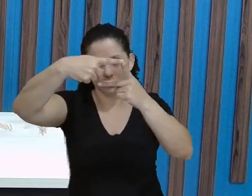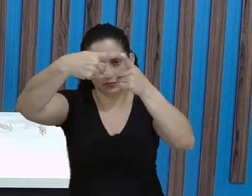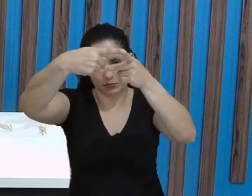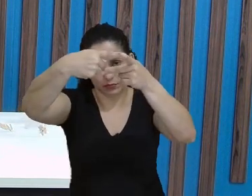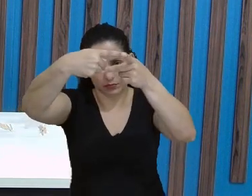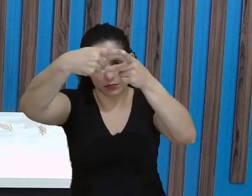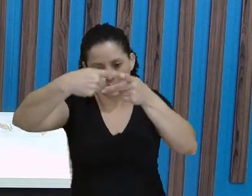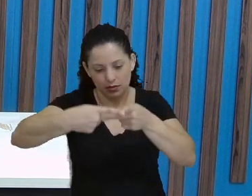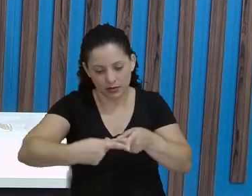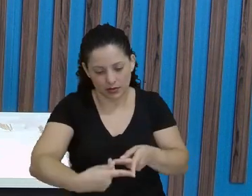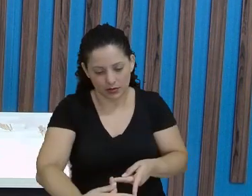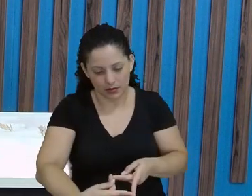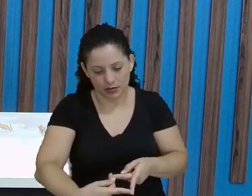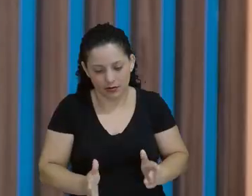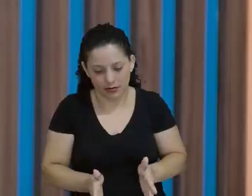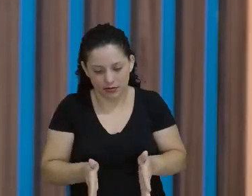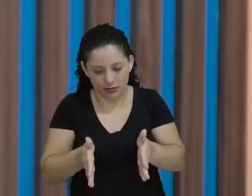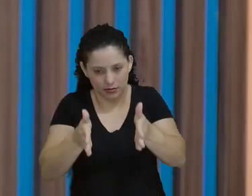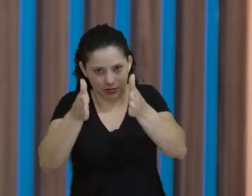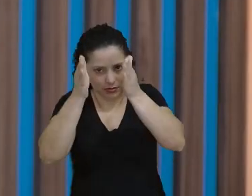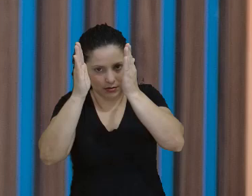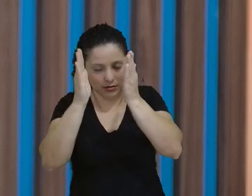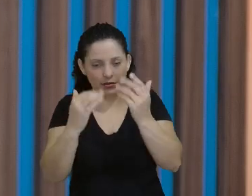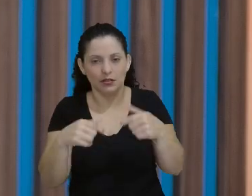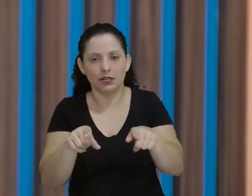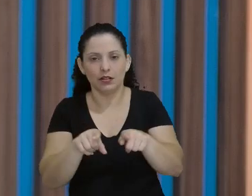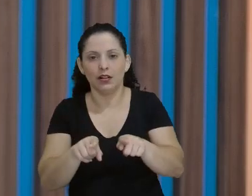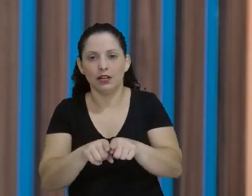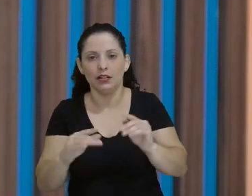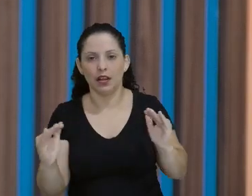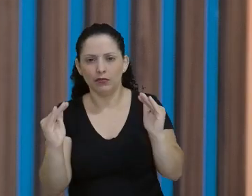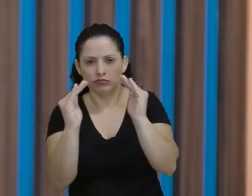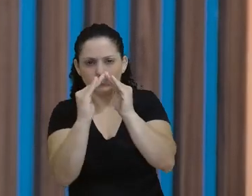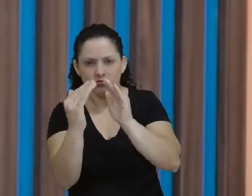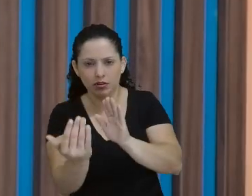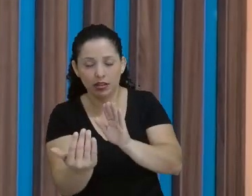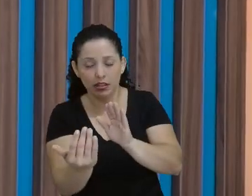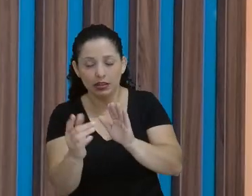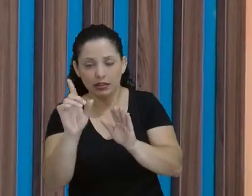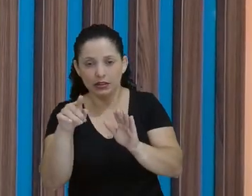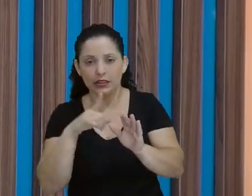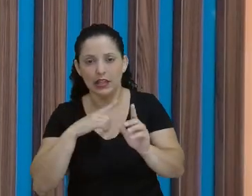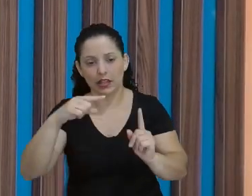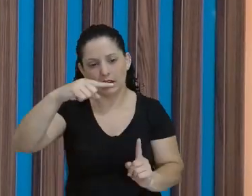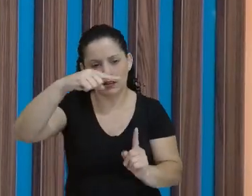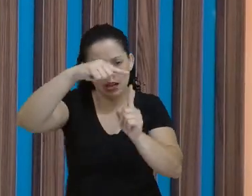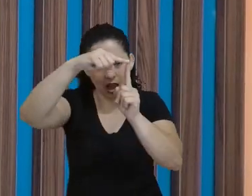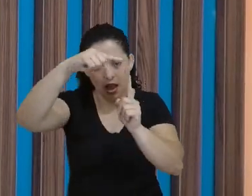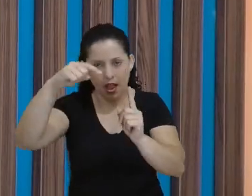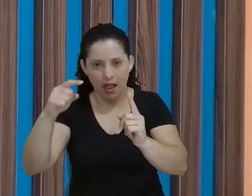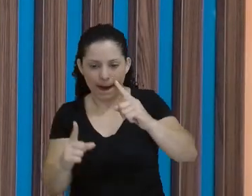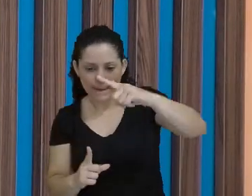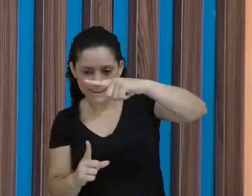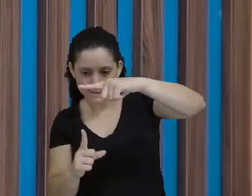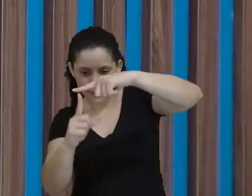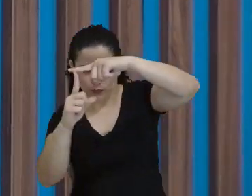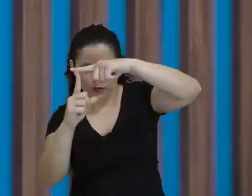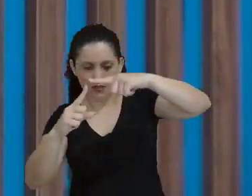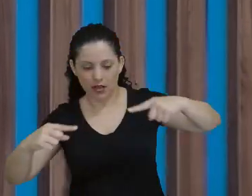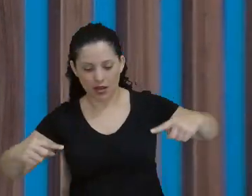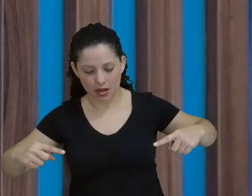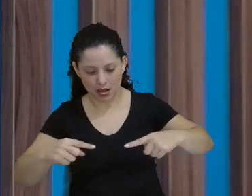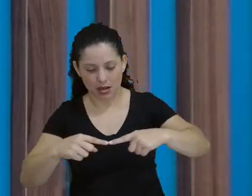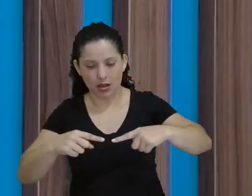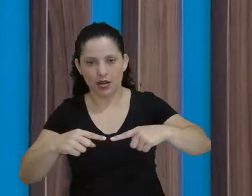as arestas e os vértices, né, que é o encontro das arestas. Cada pontinha dessa a